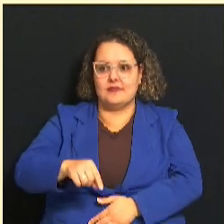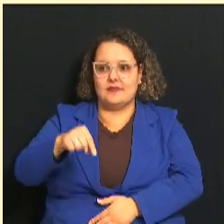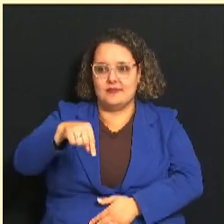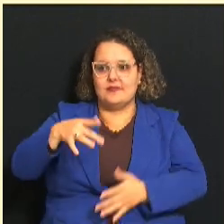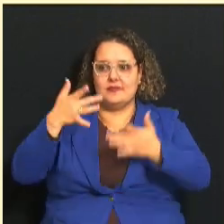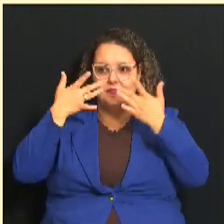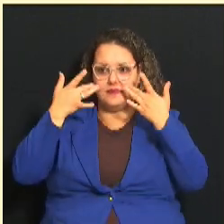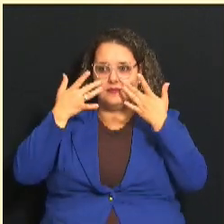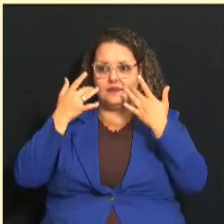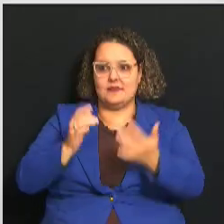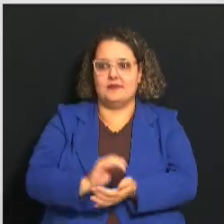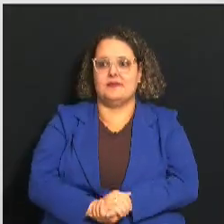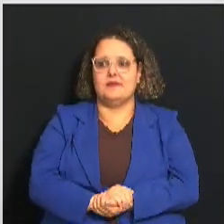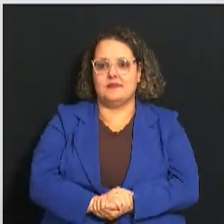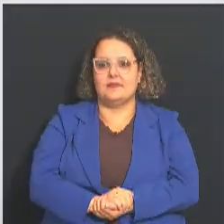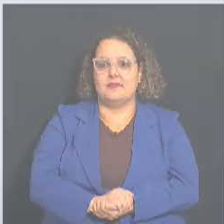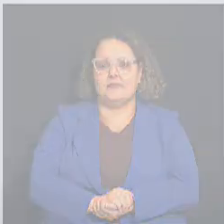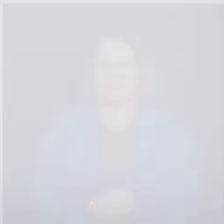Bento Querino.